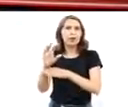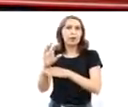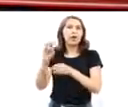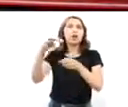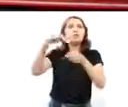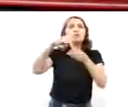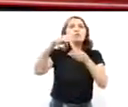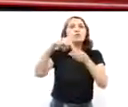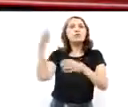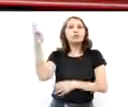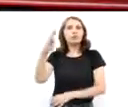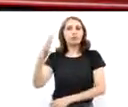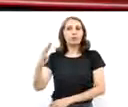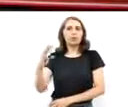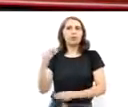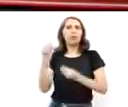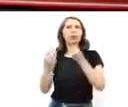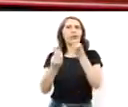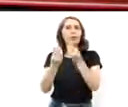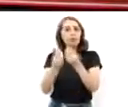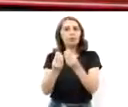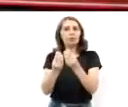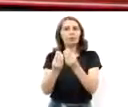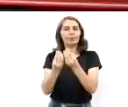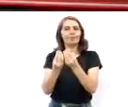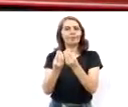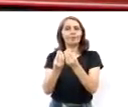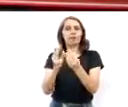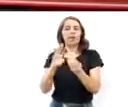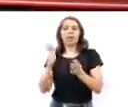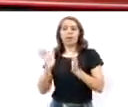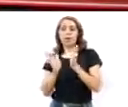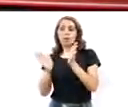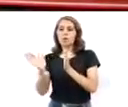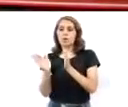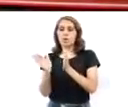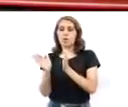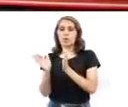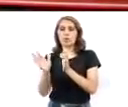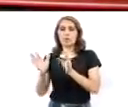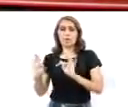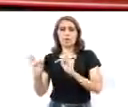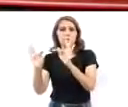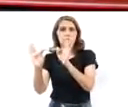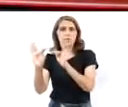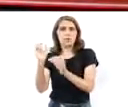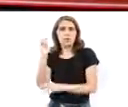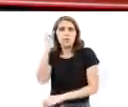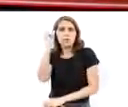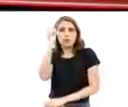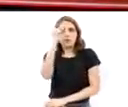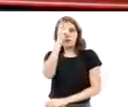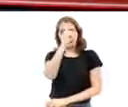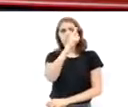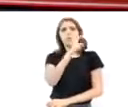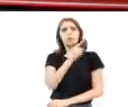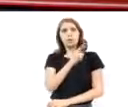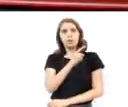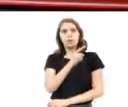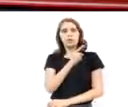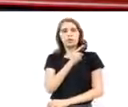foi. Então, esse acesso aos recursos tecnológicos também foi um grande entrave para que o ensino pudesse acontecer.